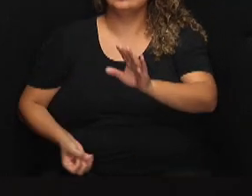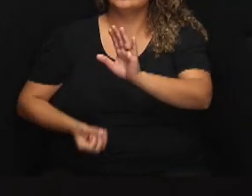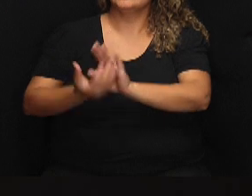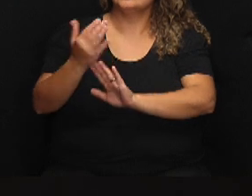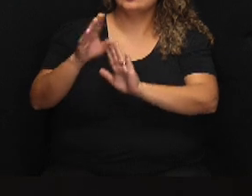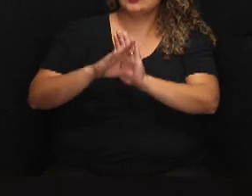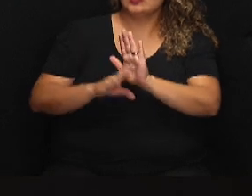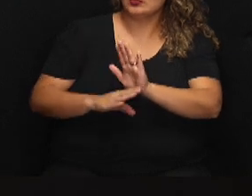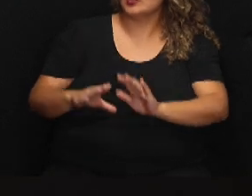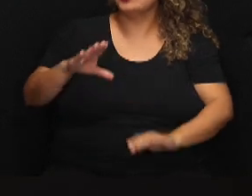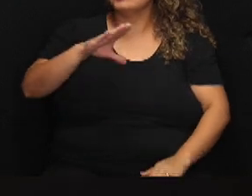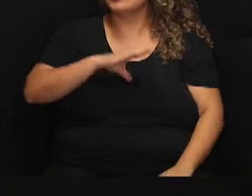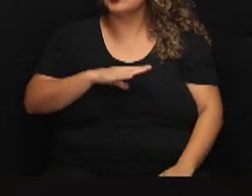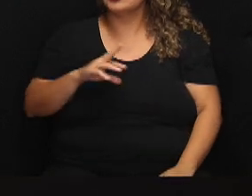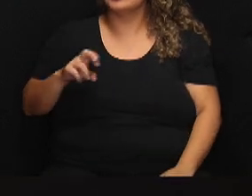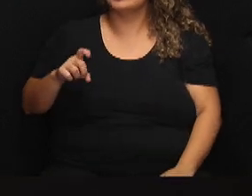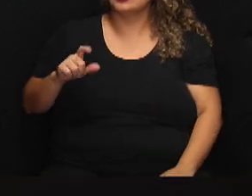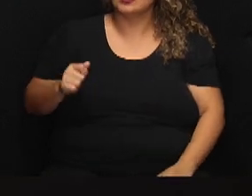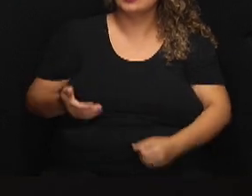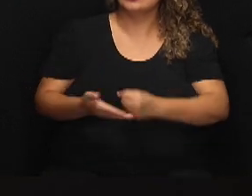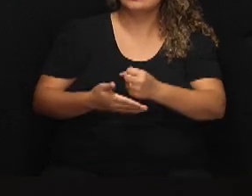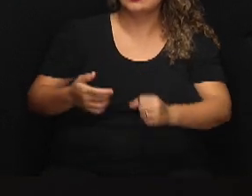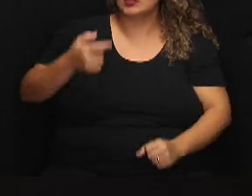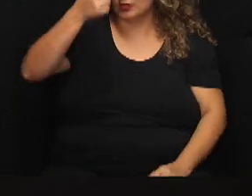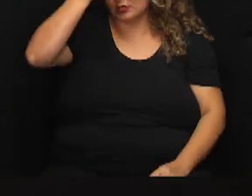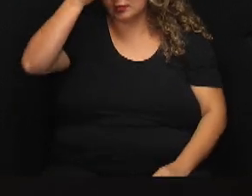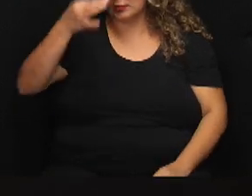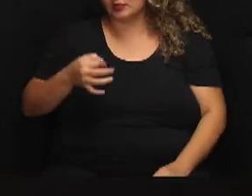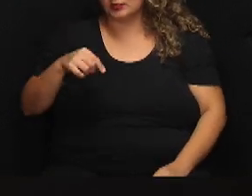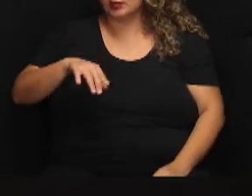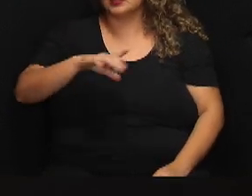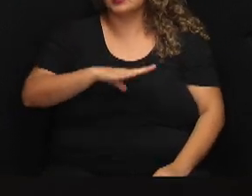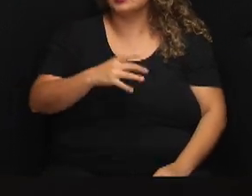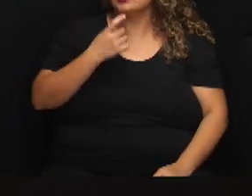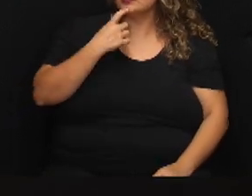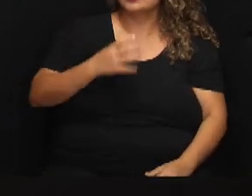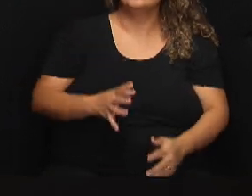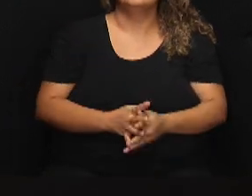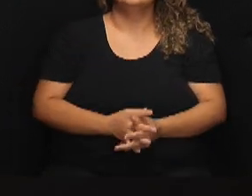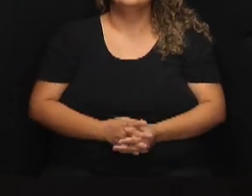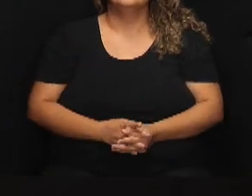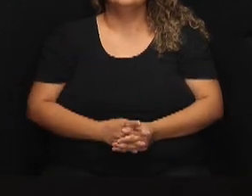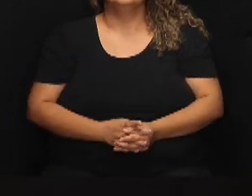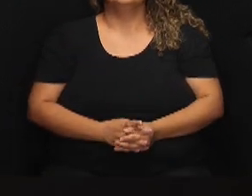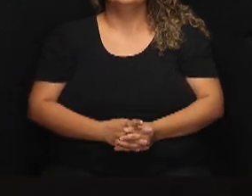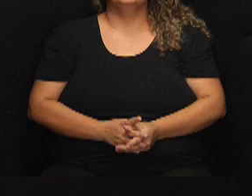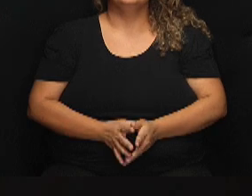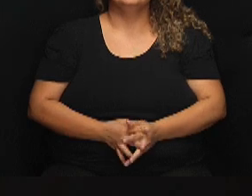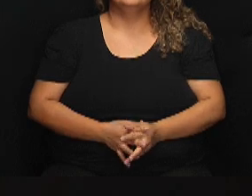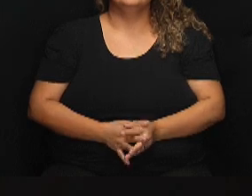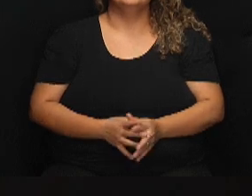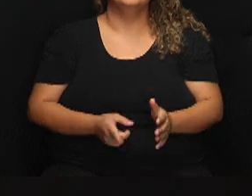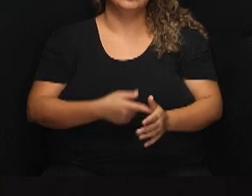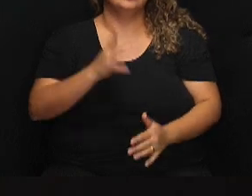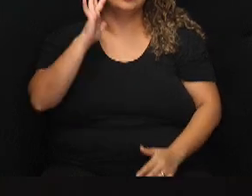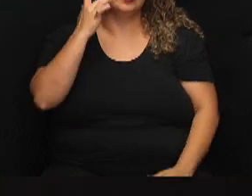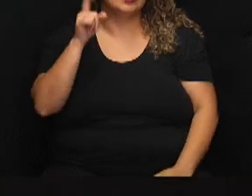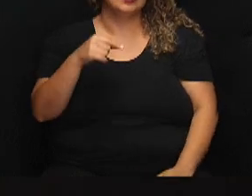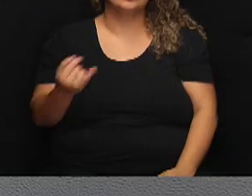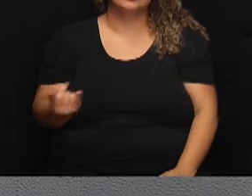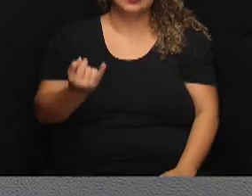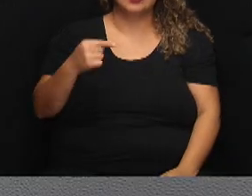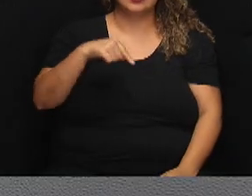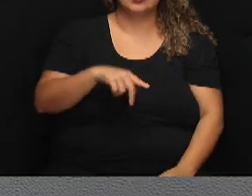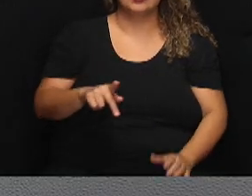Programa Municipal de Renda Básica de Cidadania aqui no município de Campinas. Olha, primeiro, acho que é muito importante falar que esse é